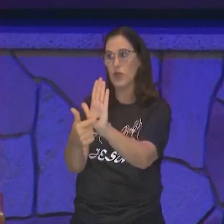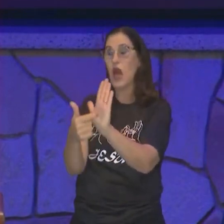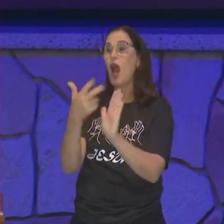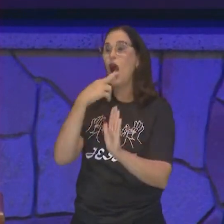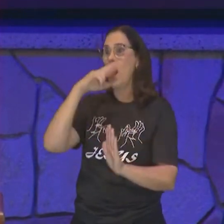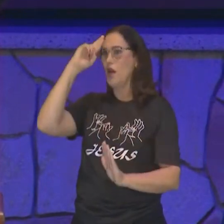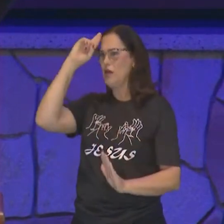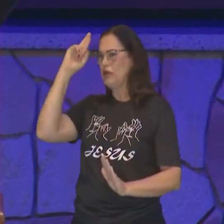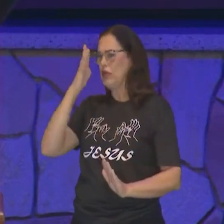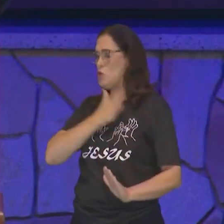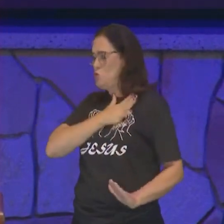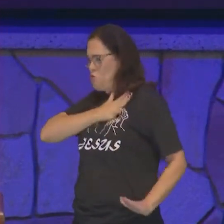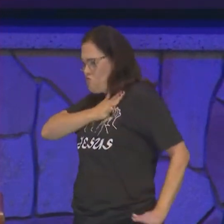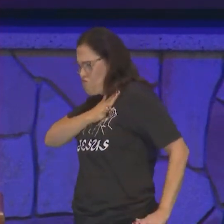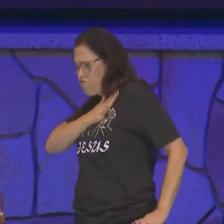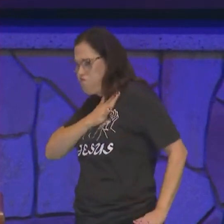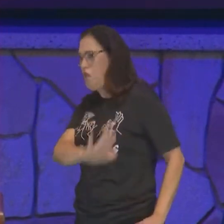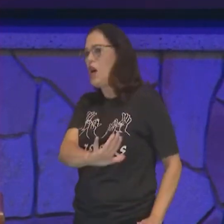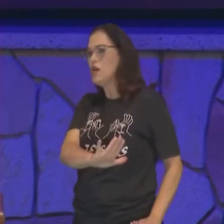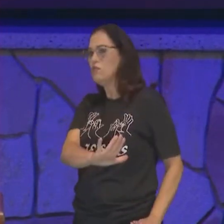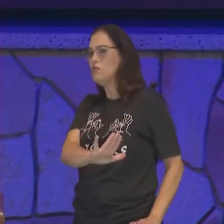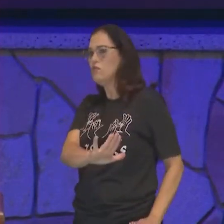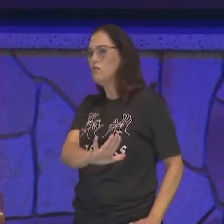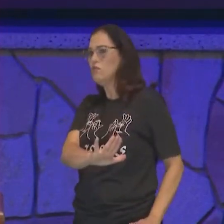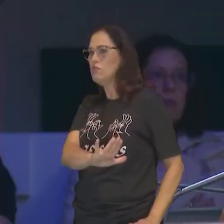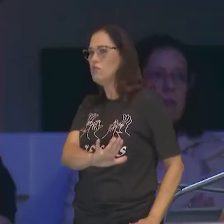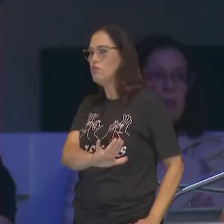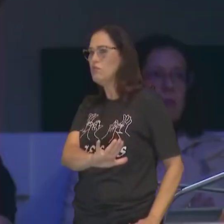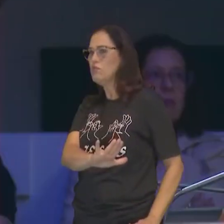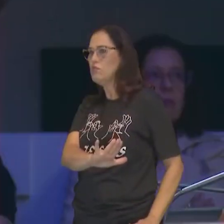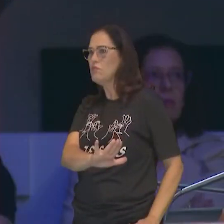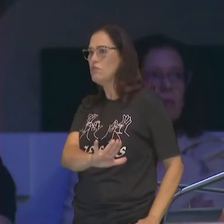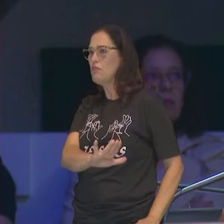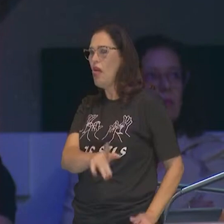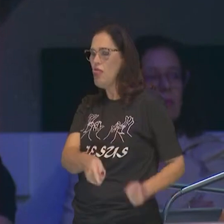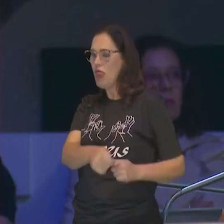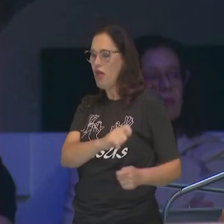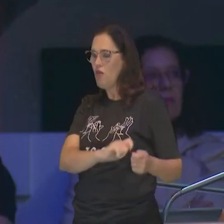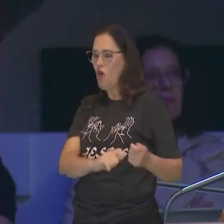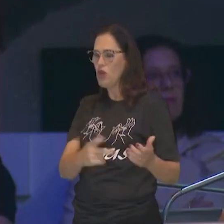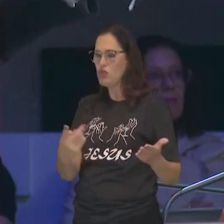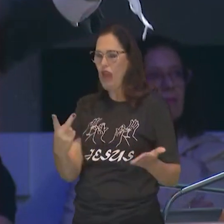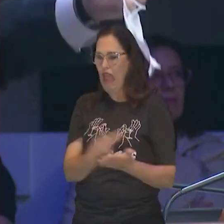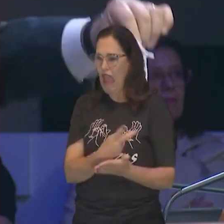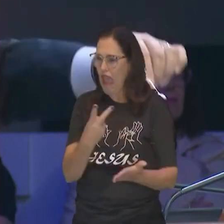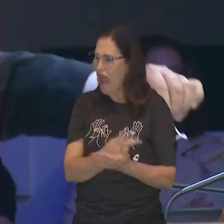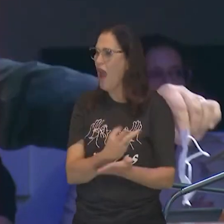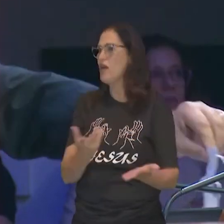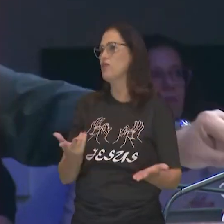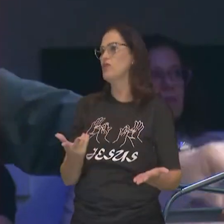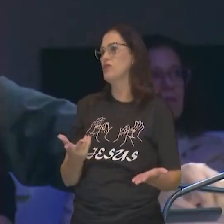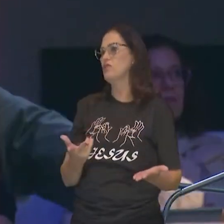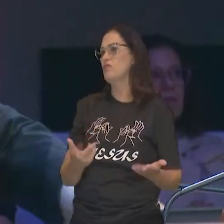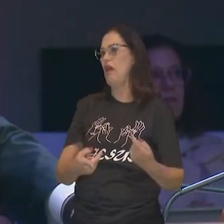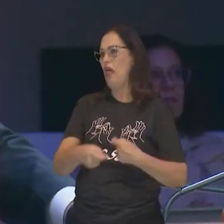Senhor abomina balanças enganosos e negócios